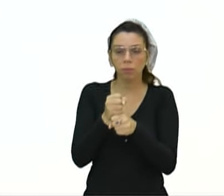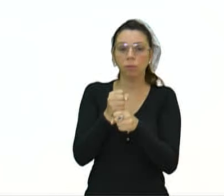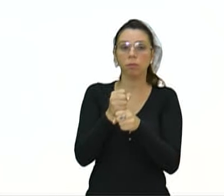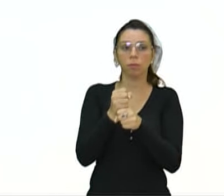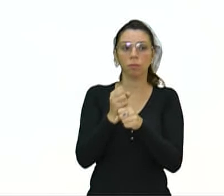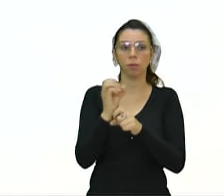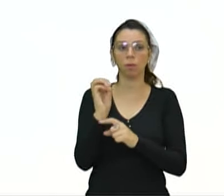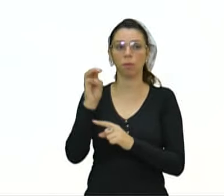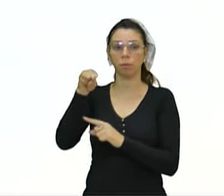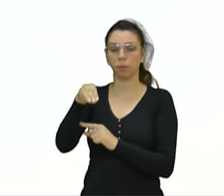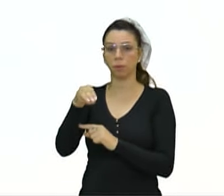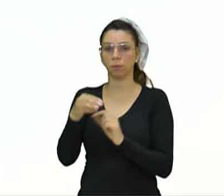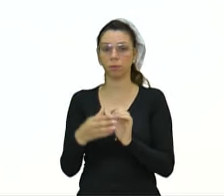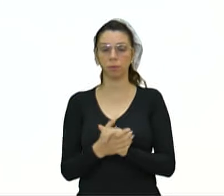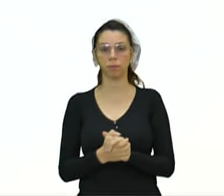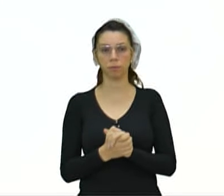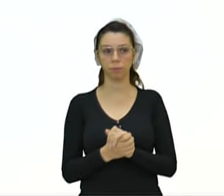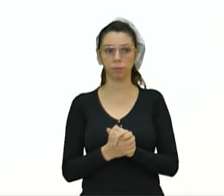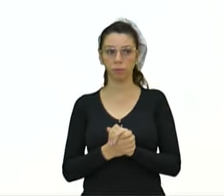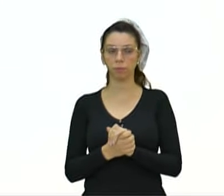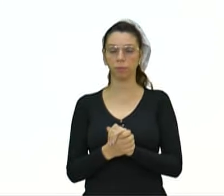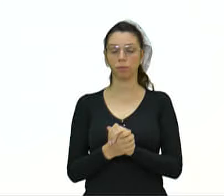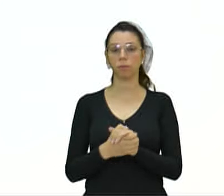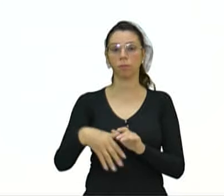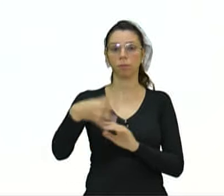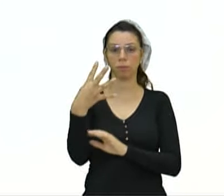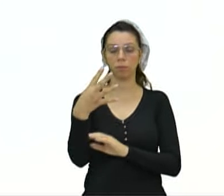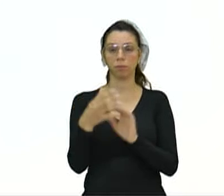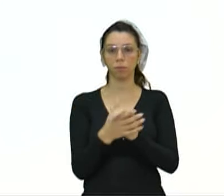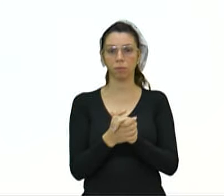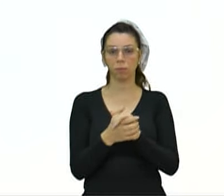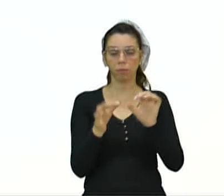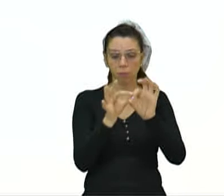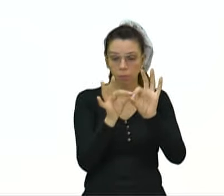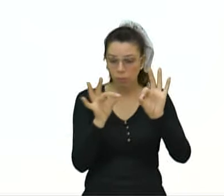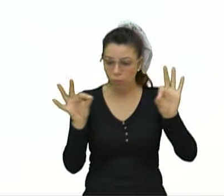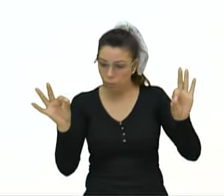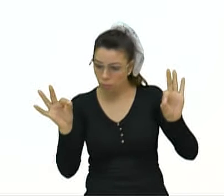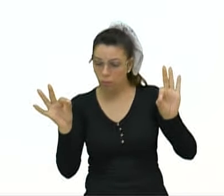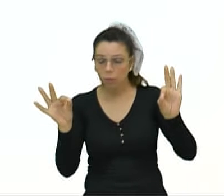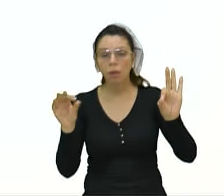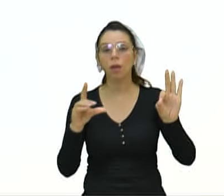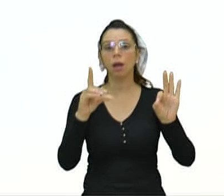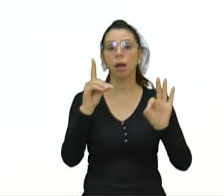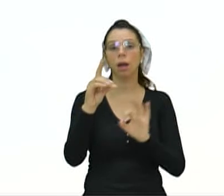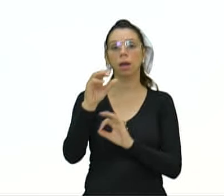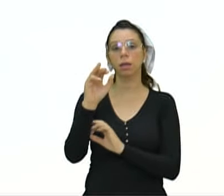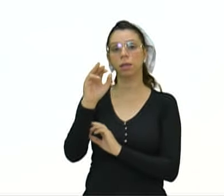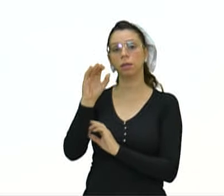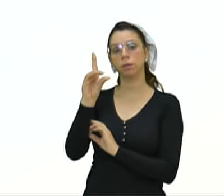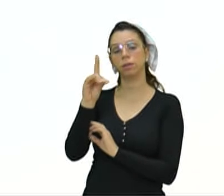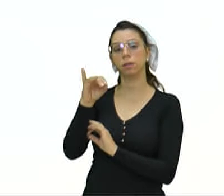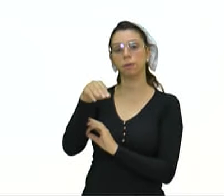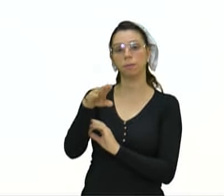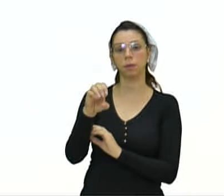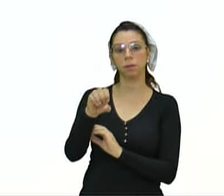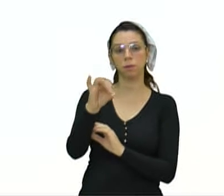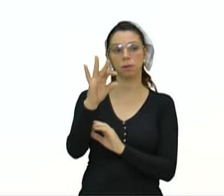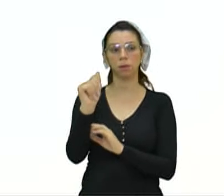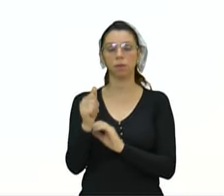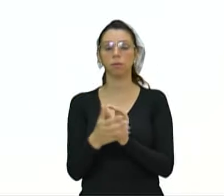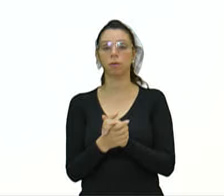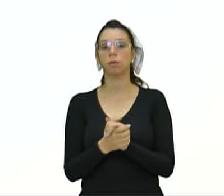metro. Item 4. A resistividade é uma grandeza adimensional. Marque a alternativa que indica somente as